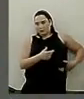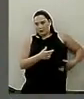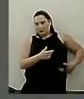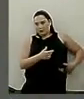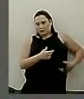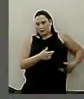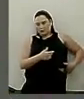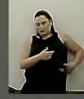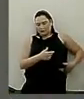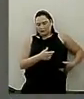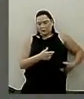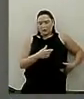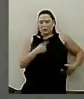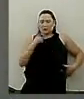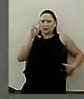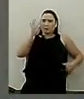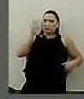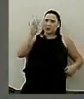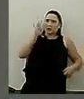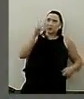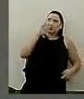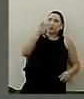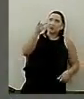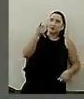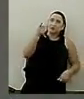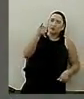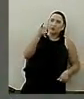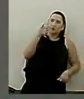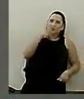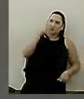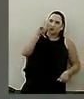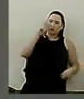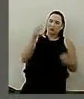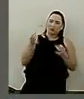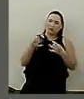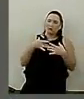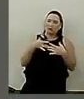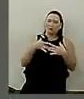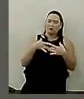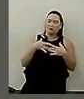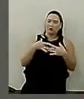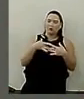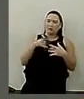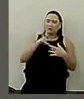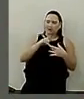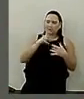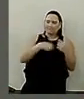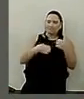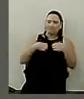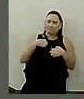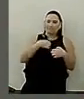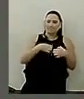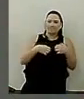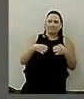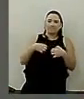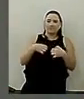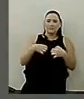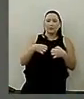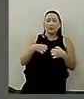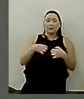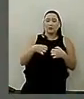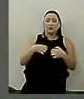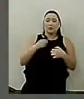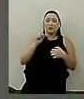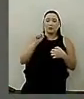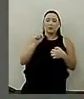E ele disse que na hora em que ele pensou isso e falou consigo mesmo essa frase, a campainha tocou. Era um irmão da